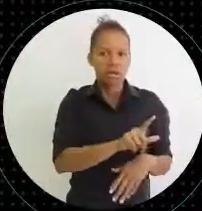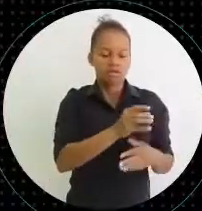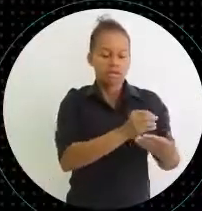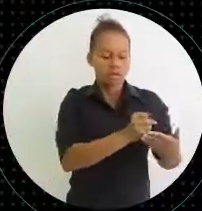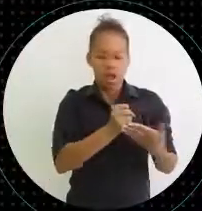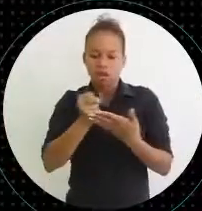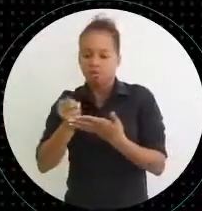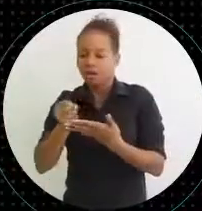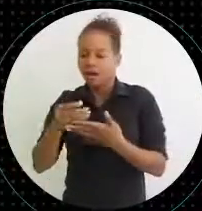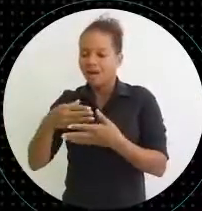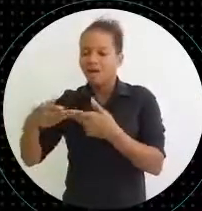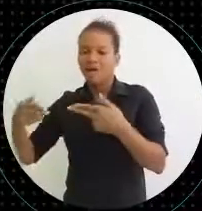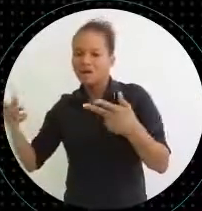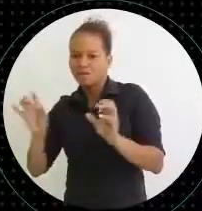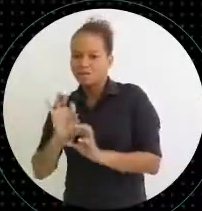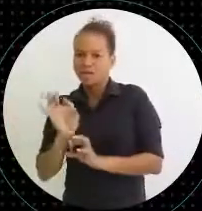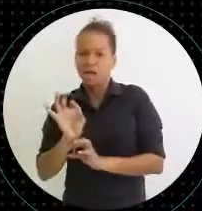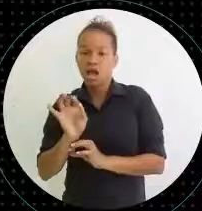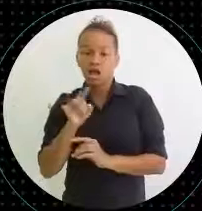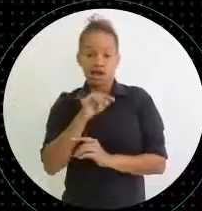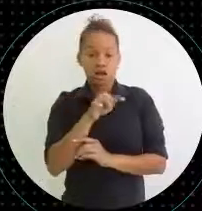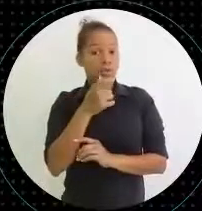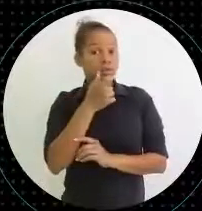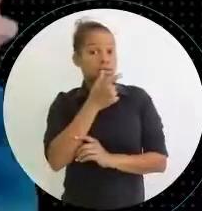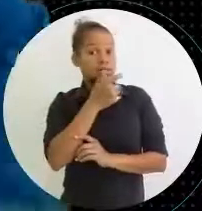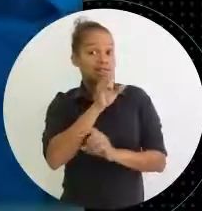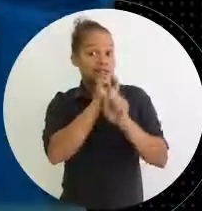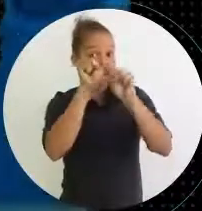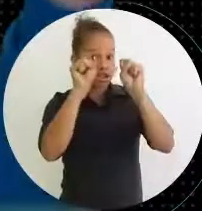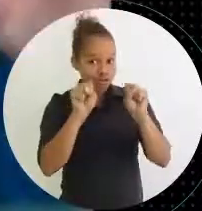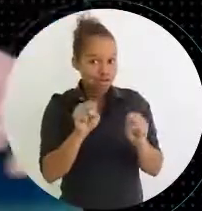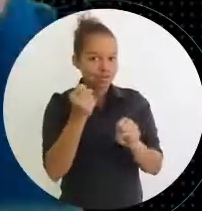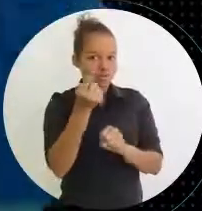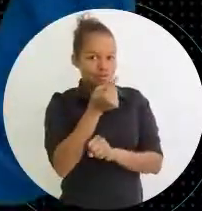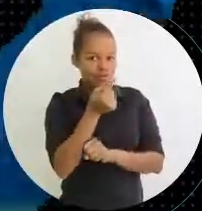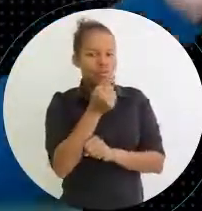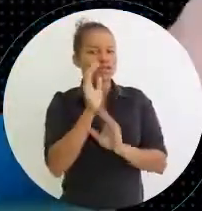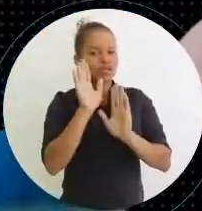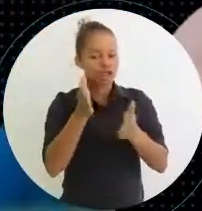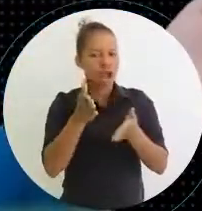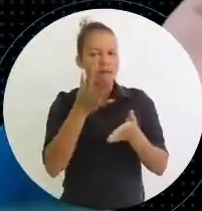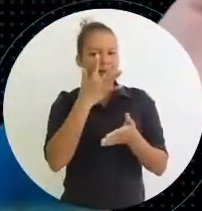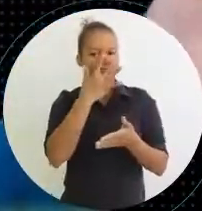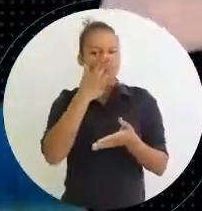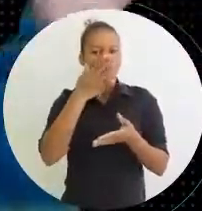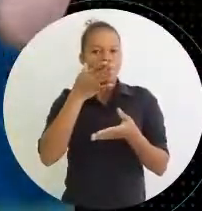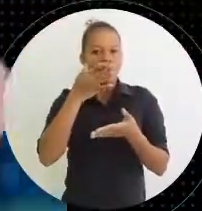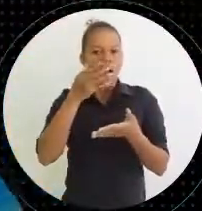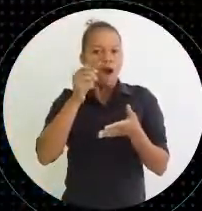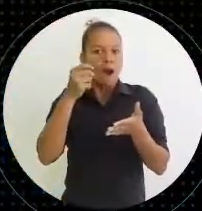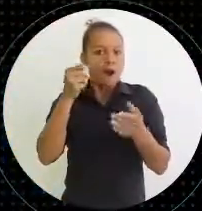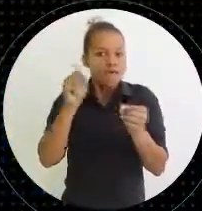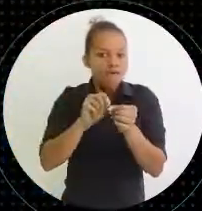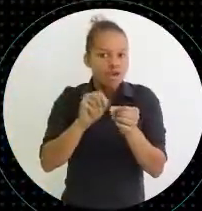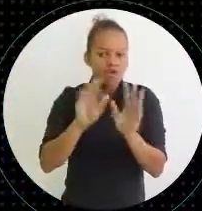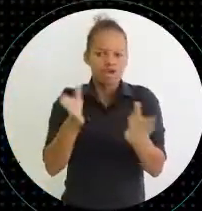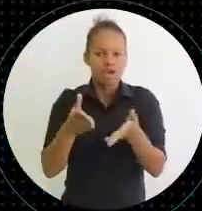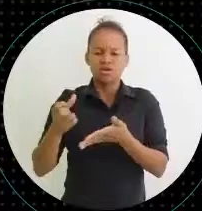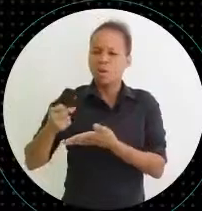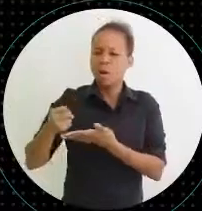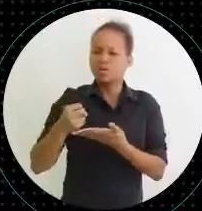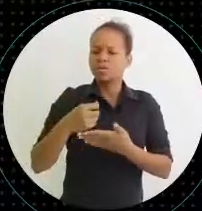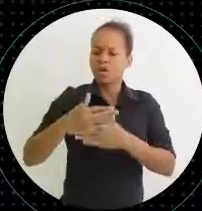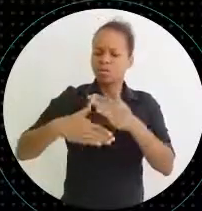entregar qualquer coisa. Então o Bootstrap ele já é algo pré-feito que é para te auxiliar